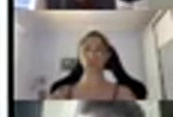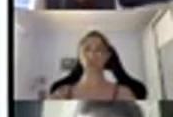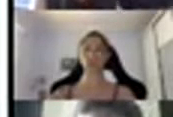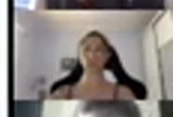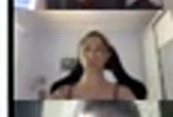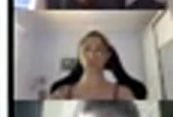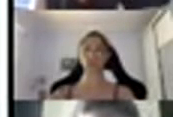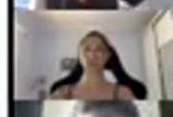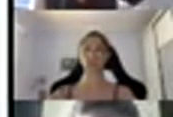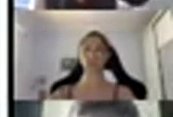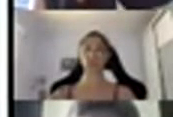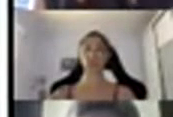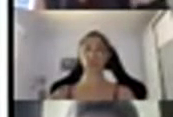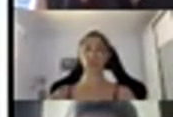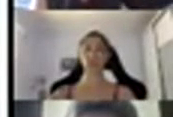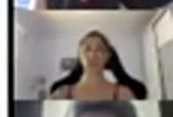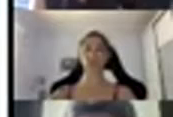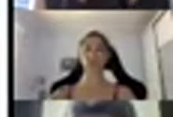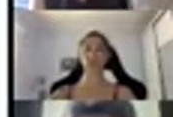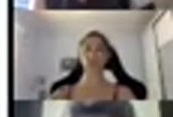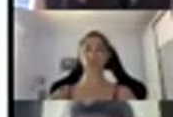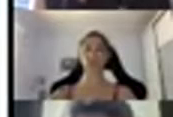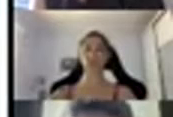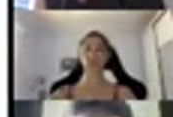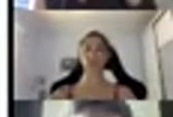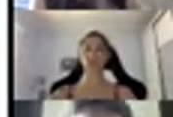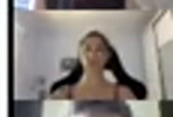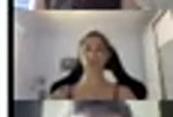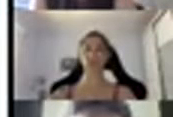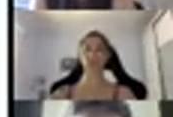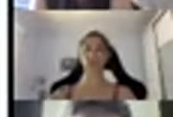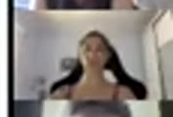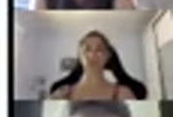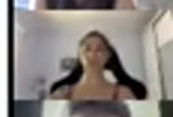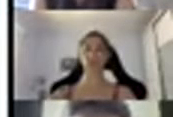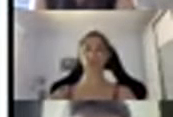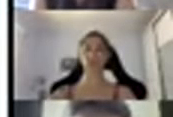anterior, tinham 59 leitos disponíveis. E fechamos com